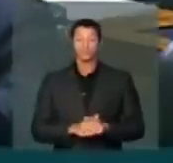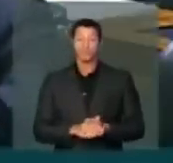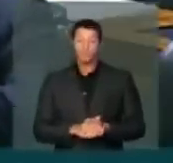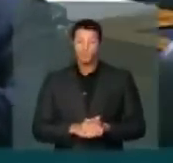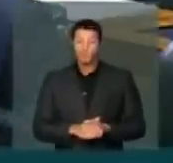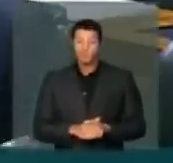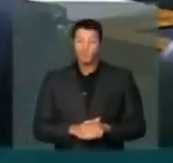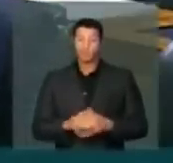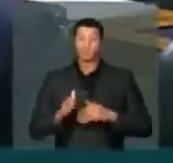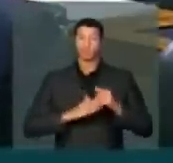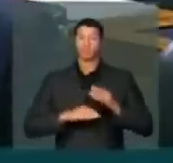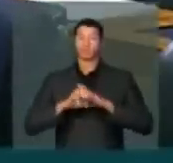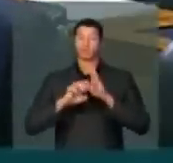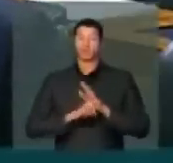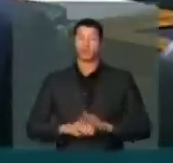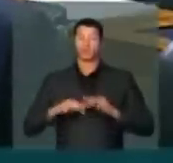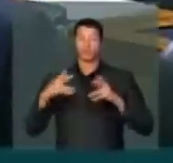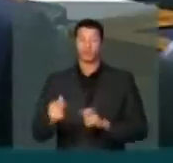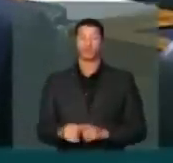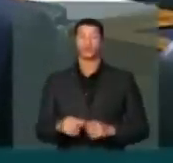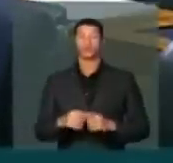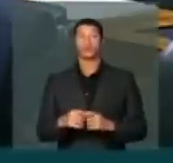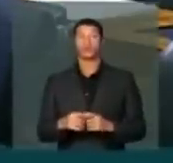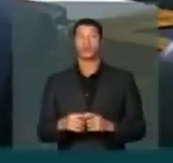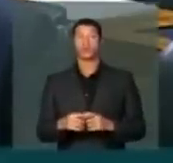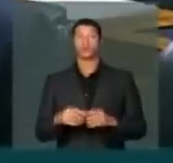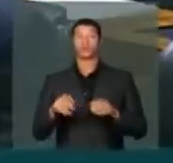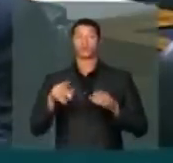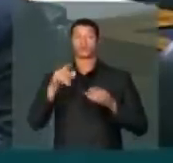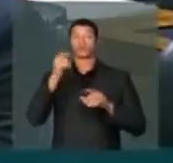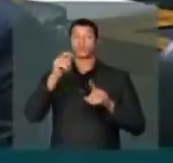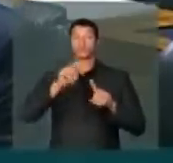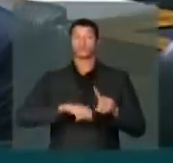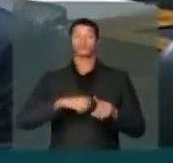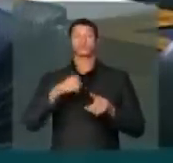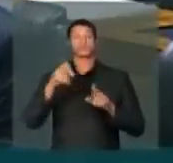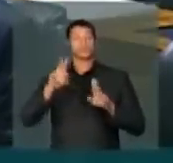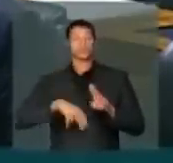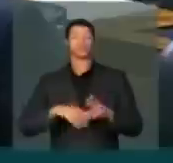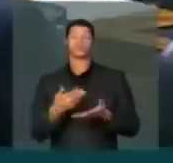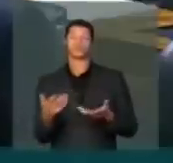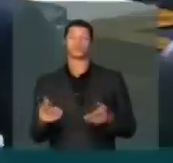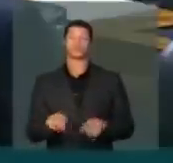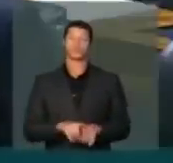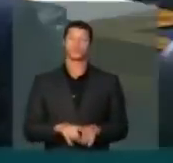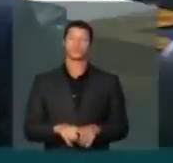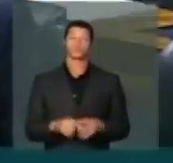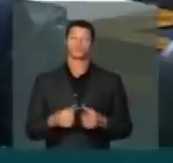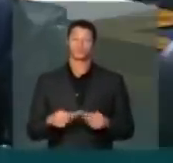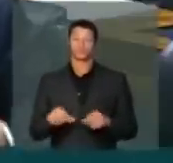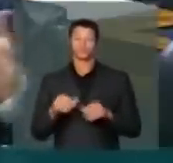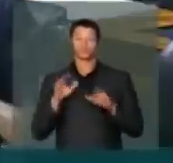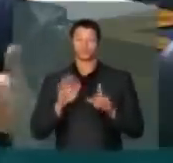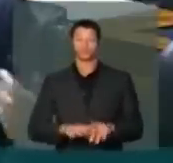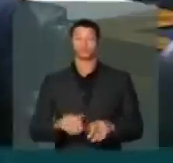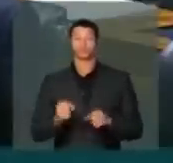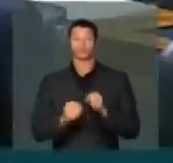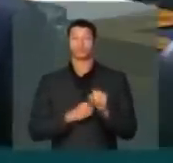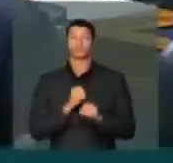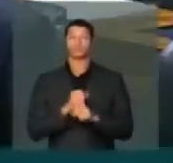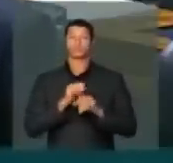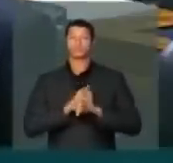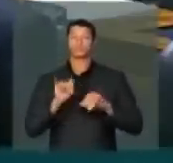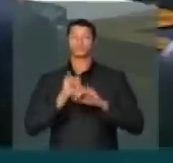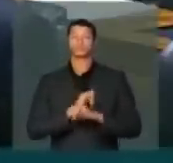com Sobresta tudo, concordo se não apreciar o veto em um mês. É o prazo constitucional. E nós estamos, enfim, há anos